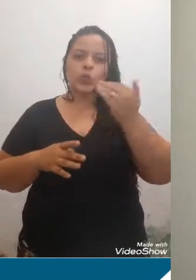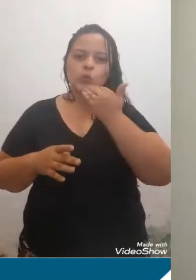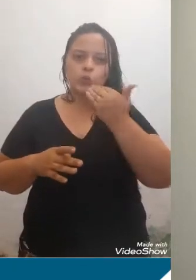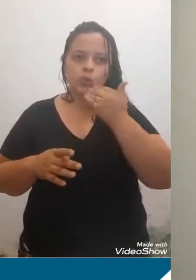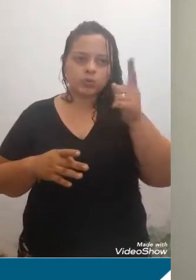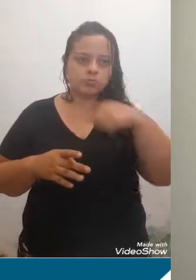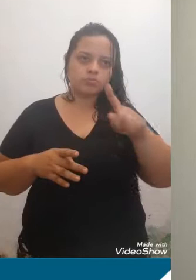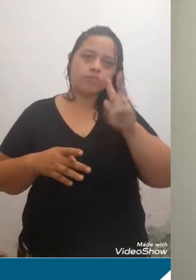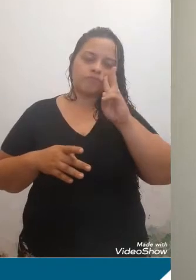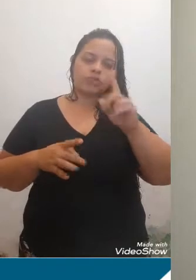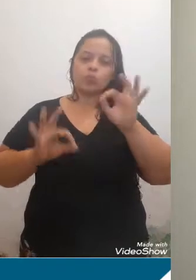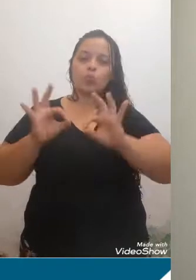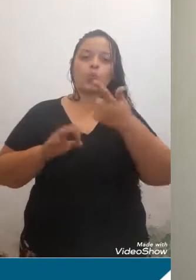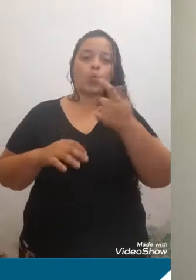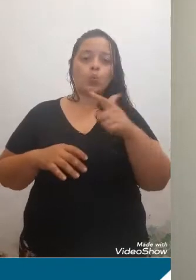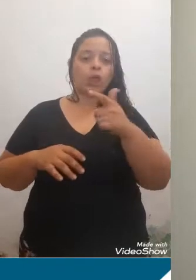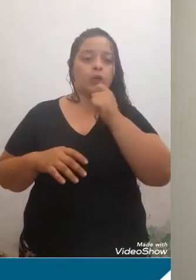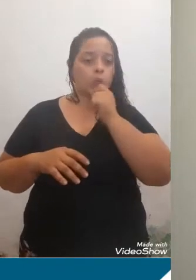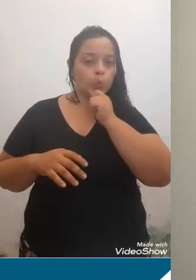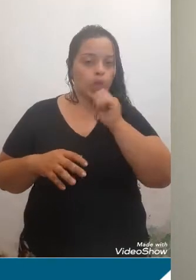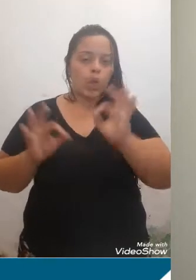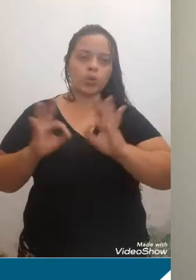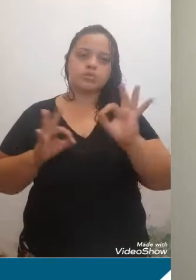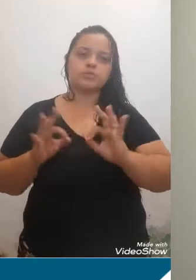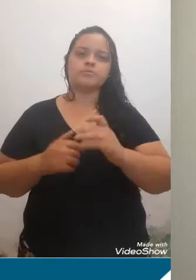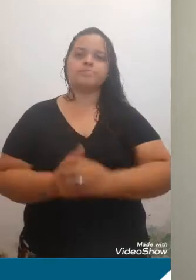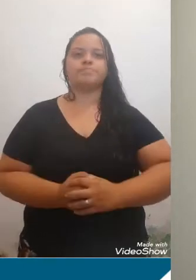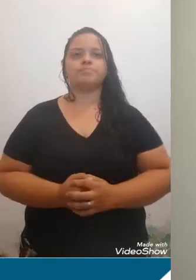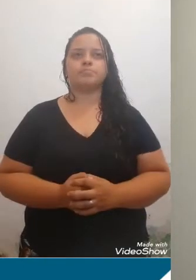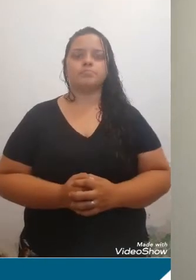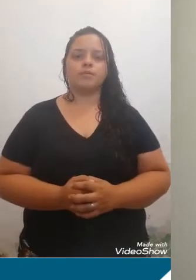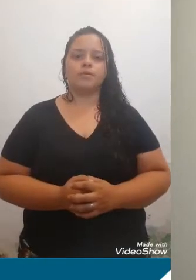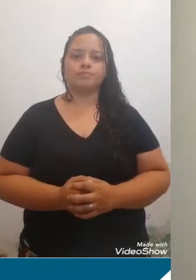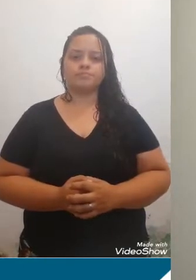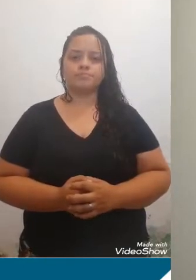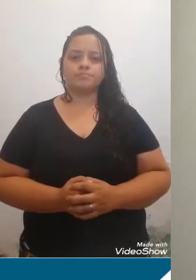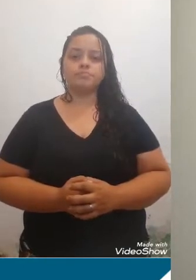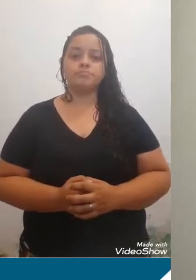Essa figura de baixo aí representa essa situação, uma reflexão difusa.